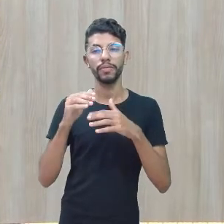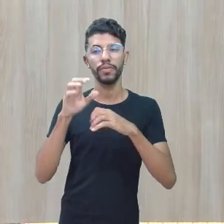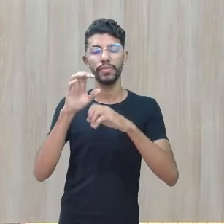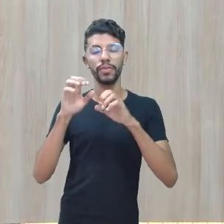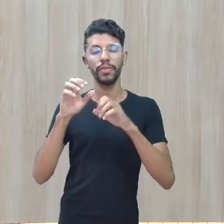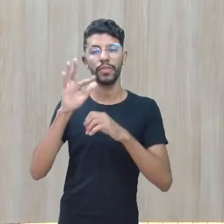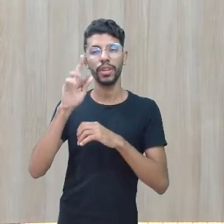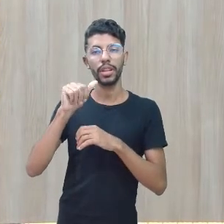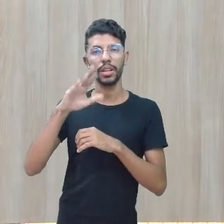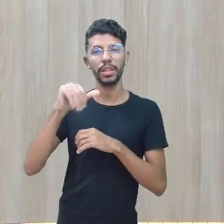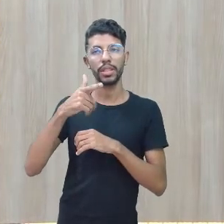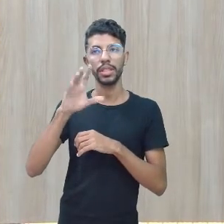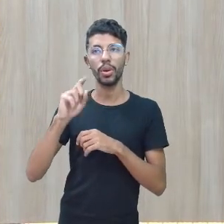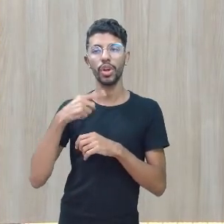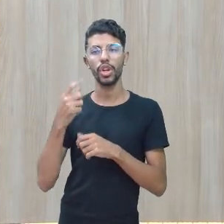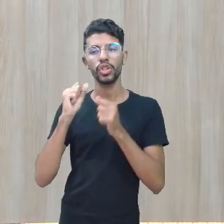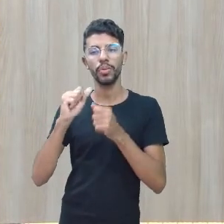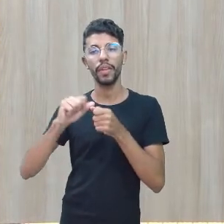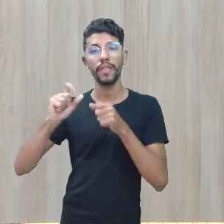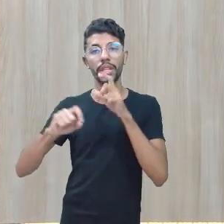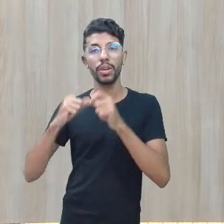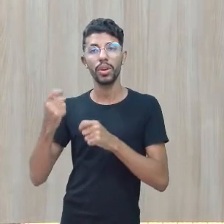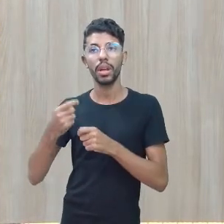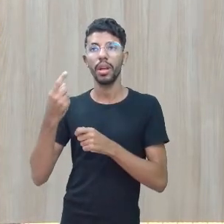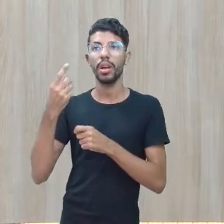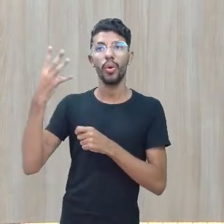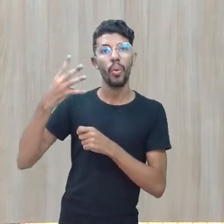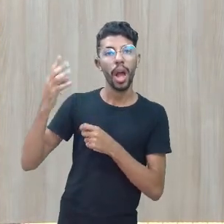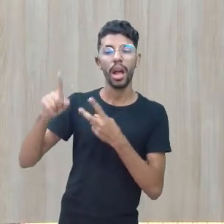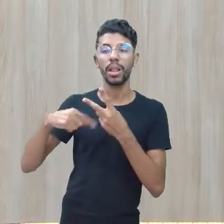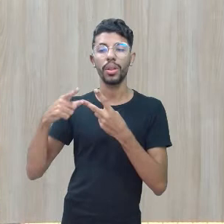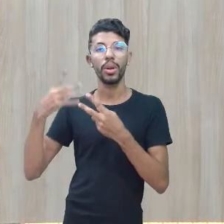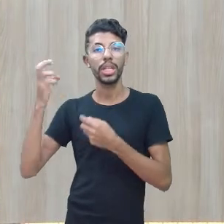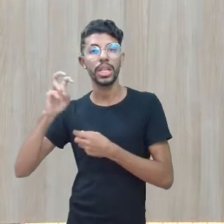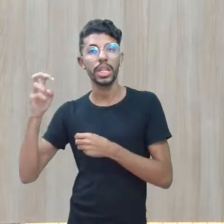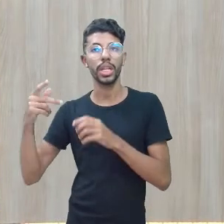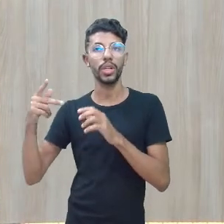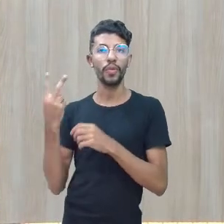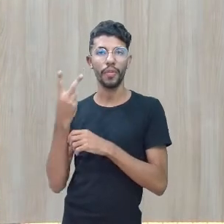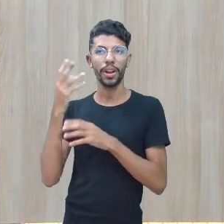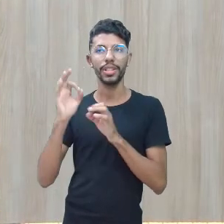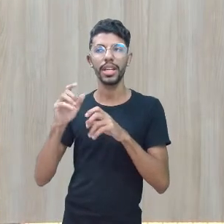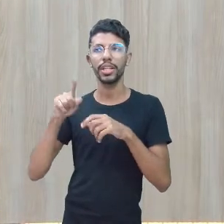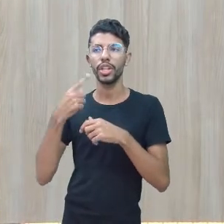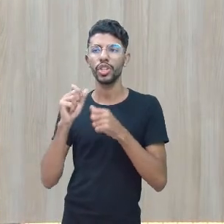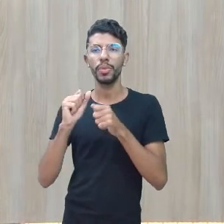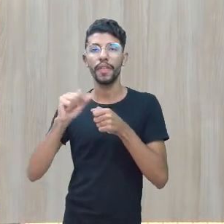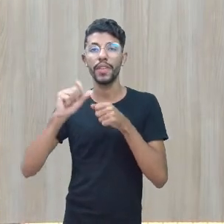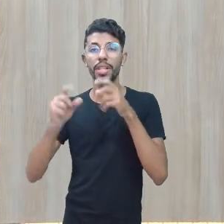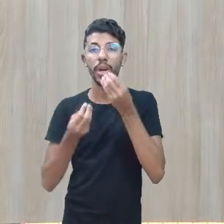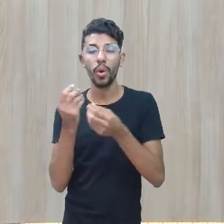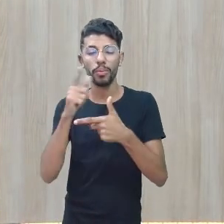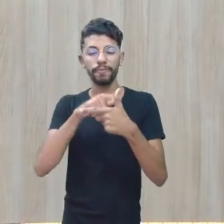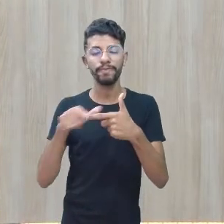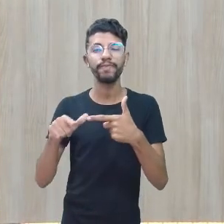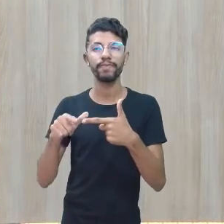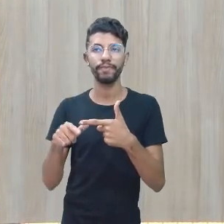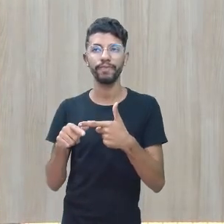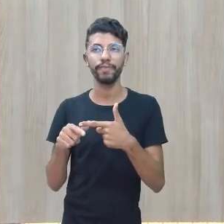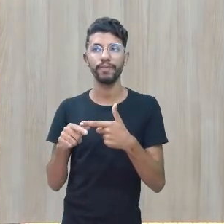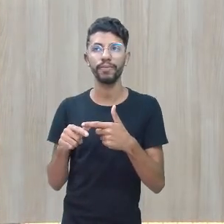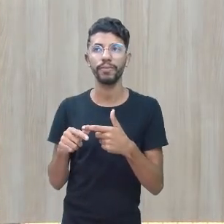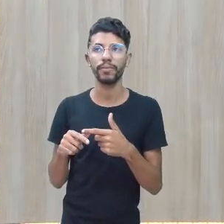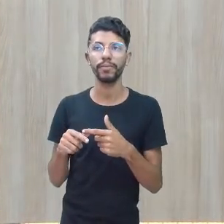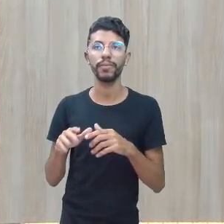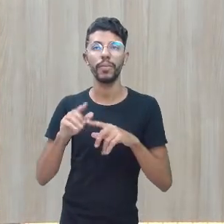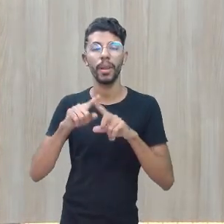pode fazer um quinto desse valor, e daí a gente pode relacionar através da divisão, da fração mesmo. Só que